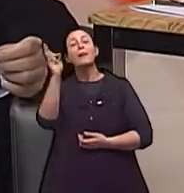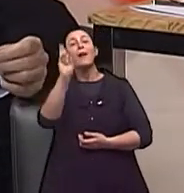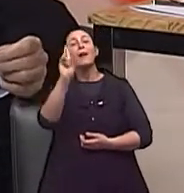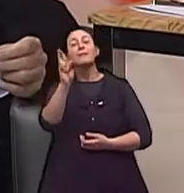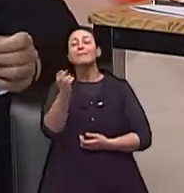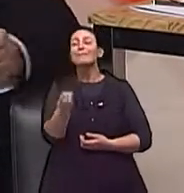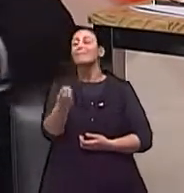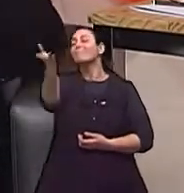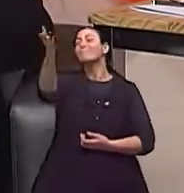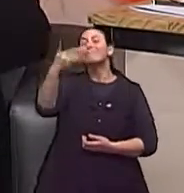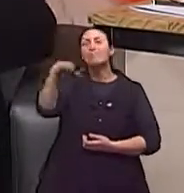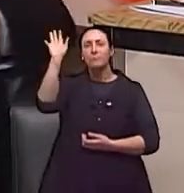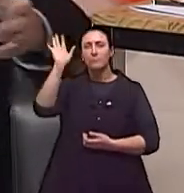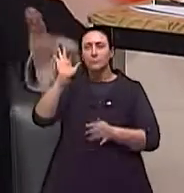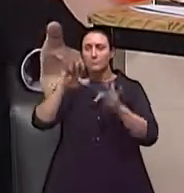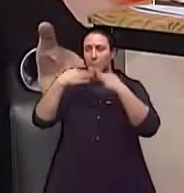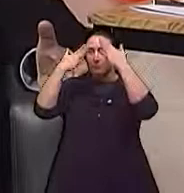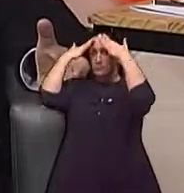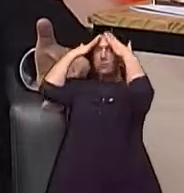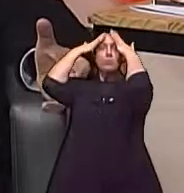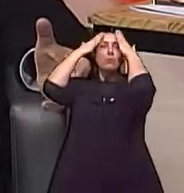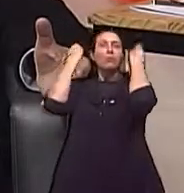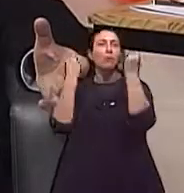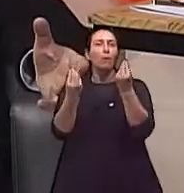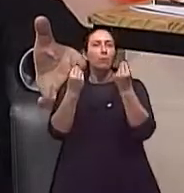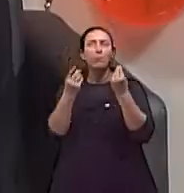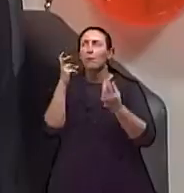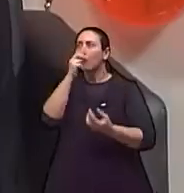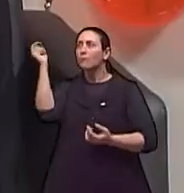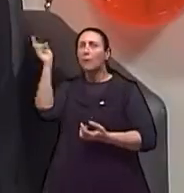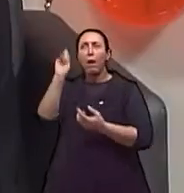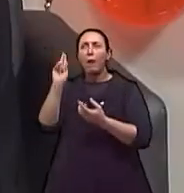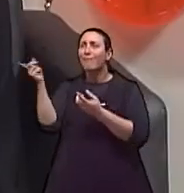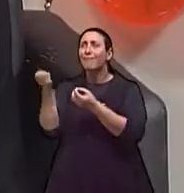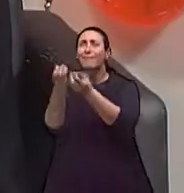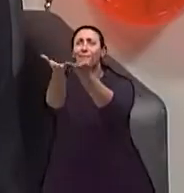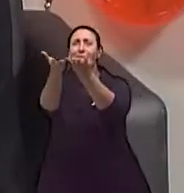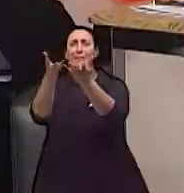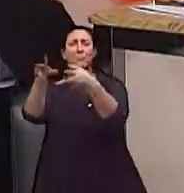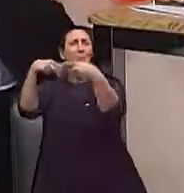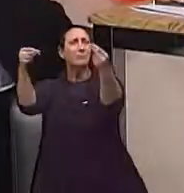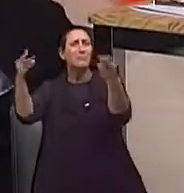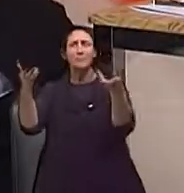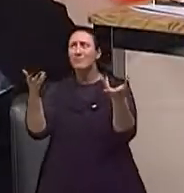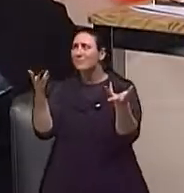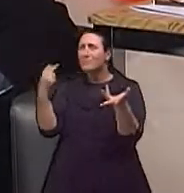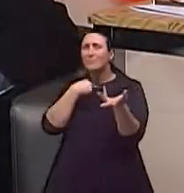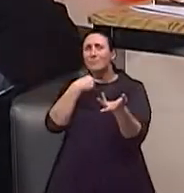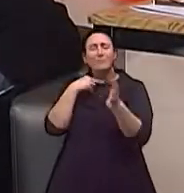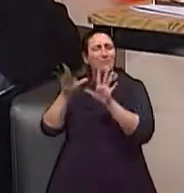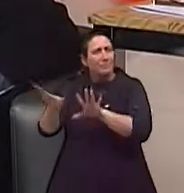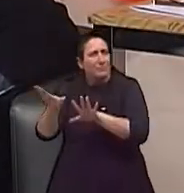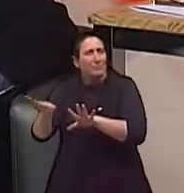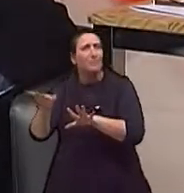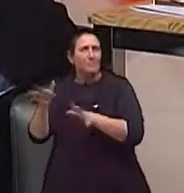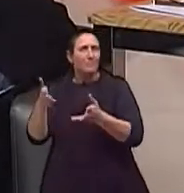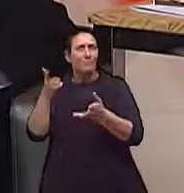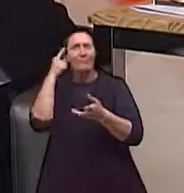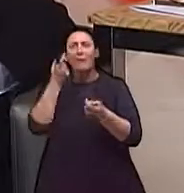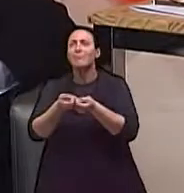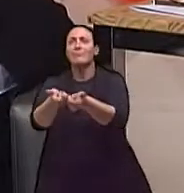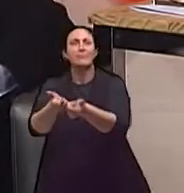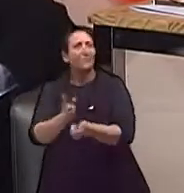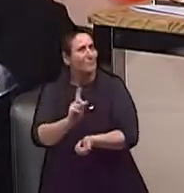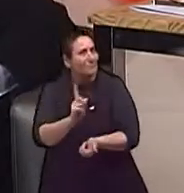gorgeta a Família entra em pânico aí a família tem que tomar uma atitude Claro exatamente Então tem que ser uma atitude que ao mesmo tempo